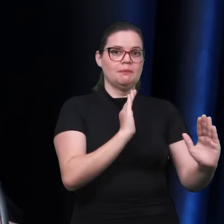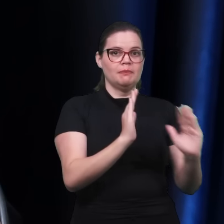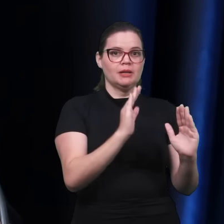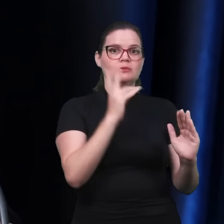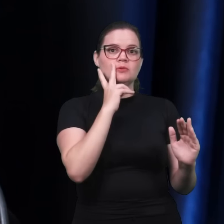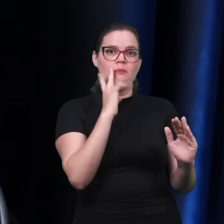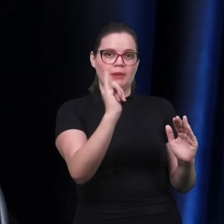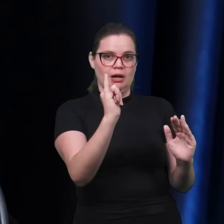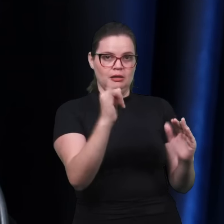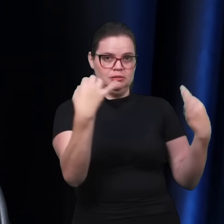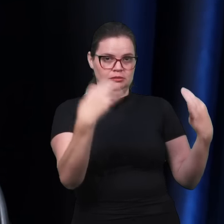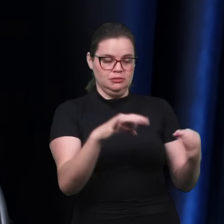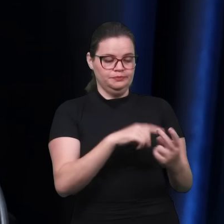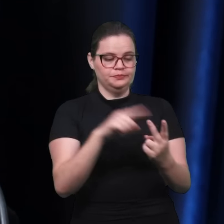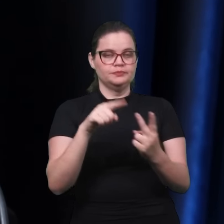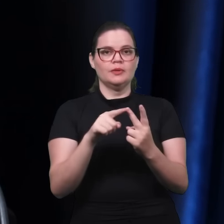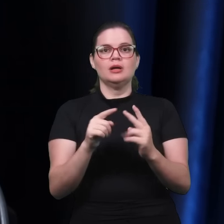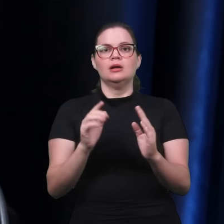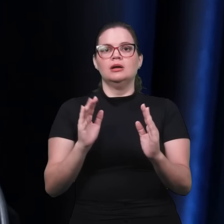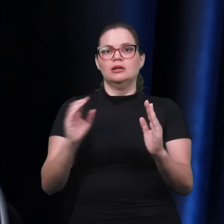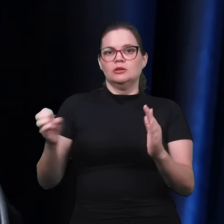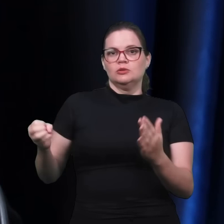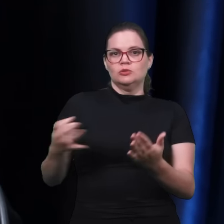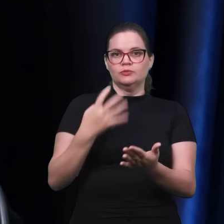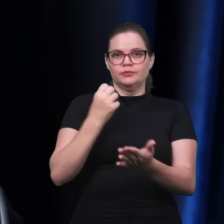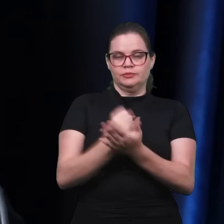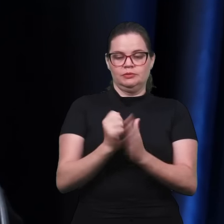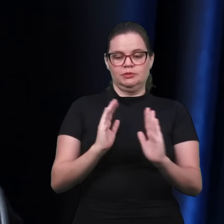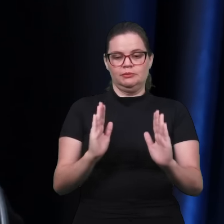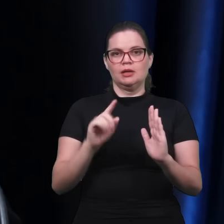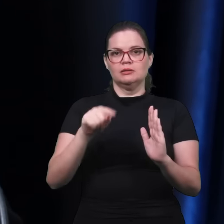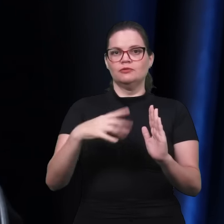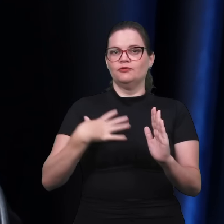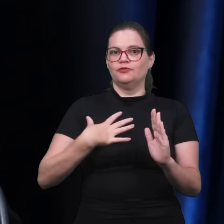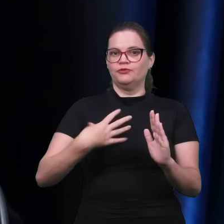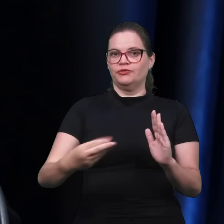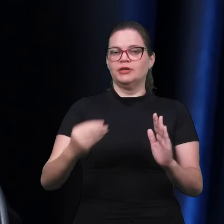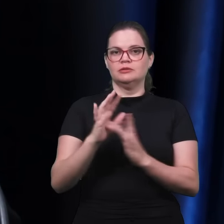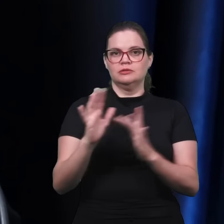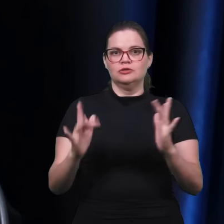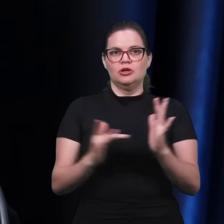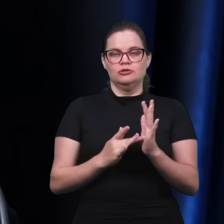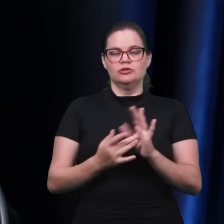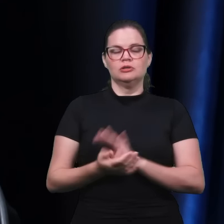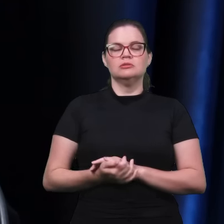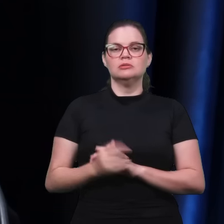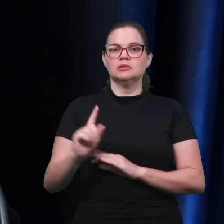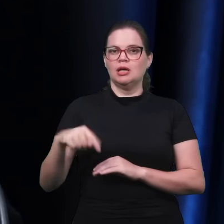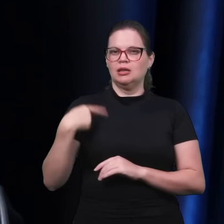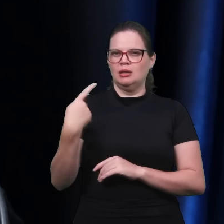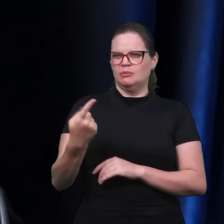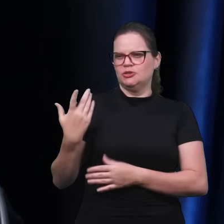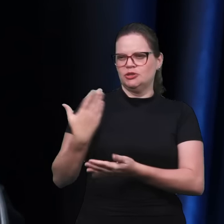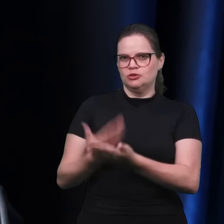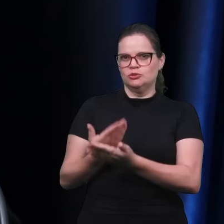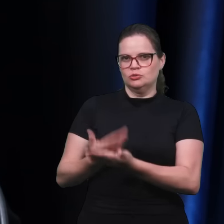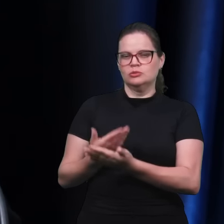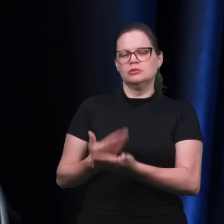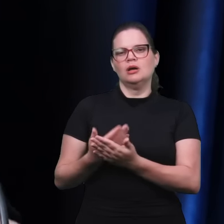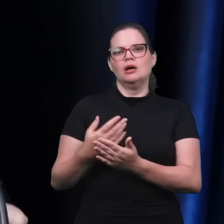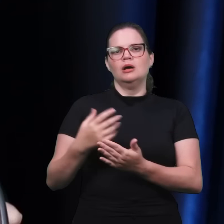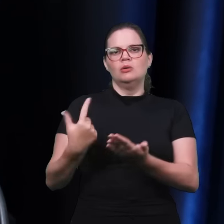igreja, né, iniciando quando nós vamos estudar ali o livro de Atos, os livros doutrinários,